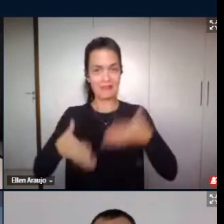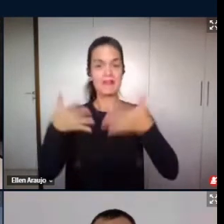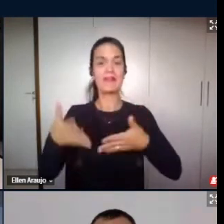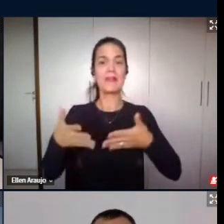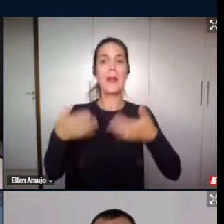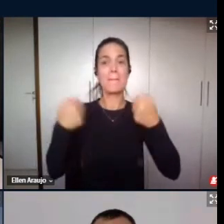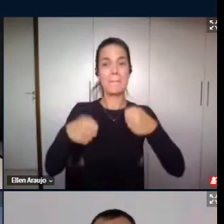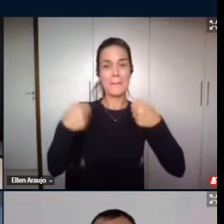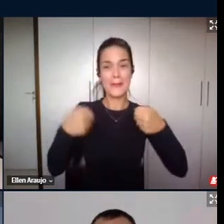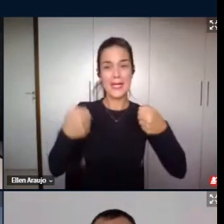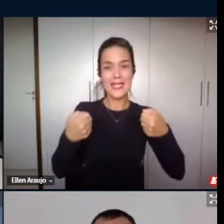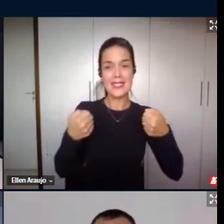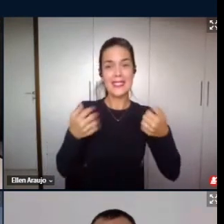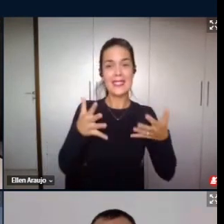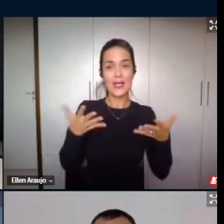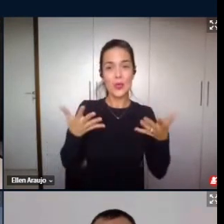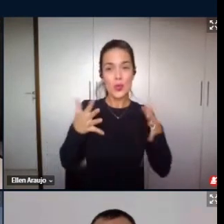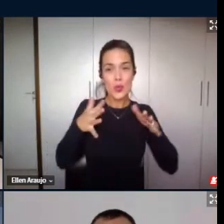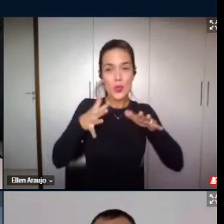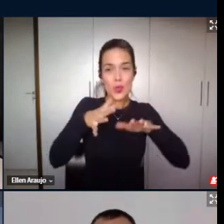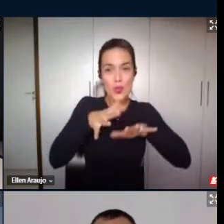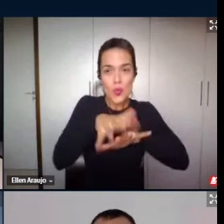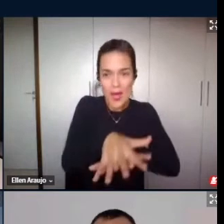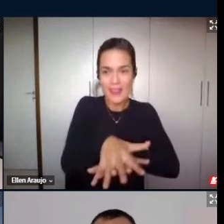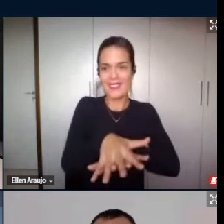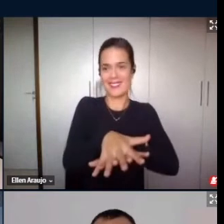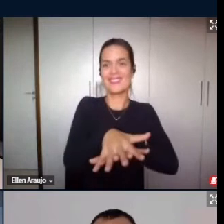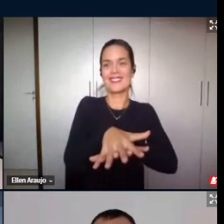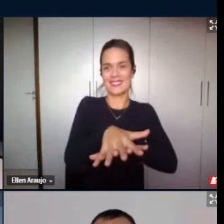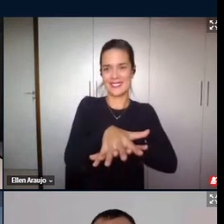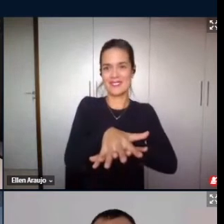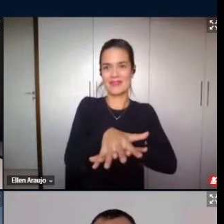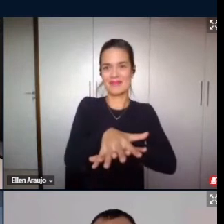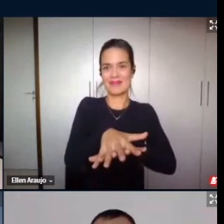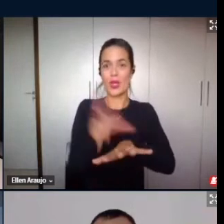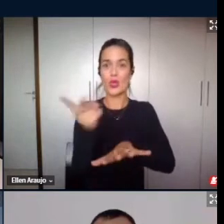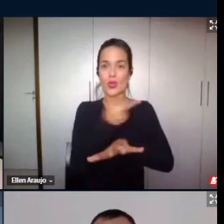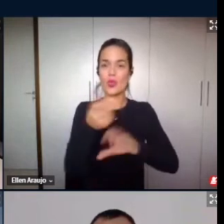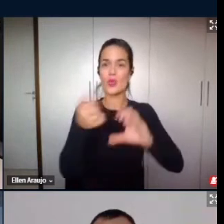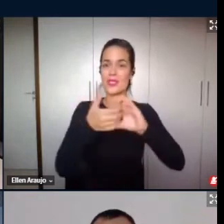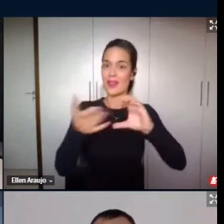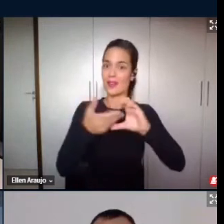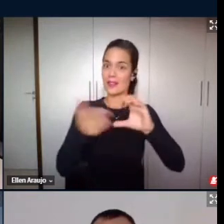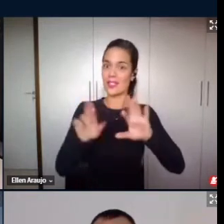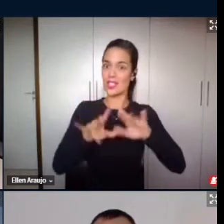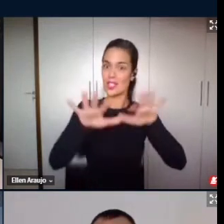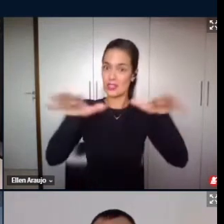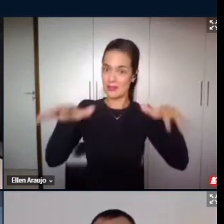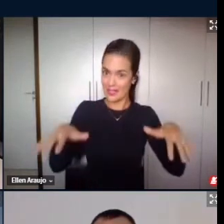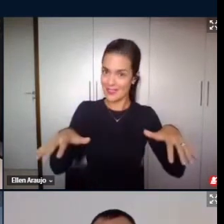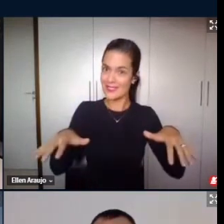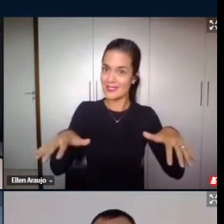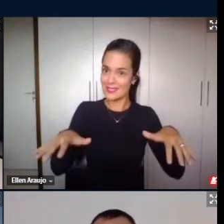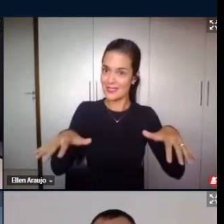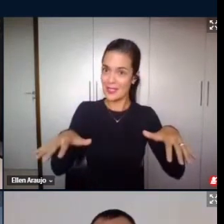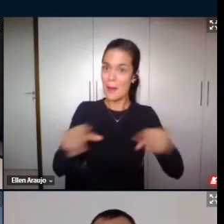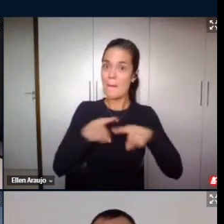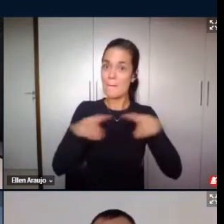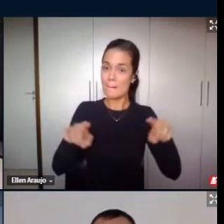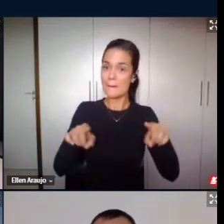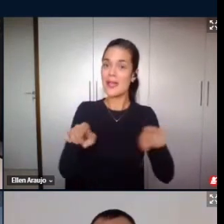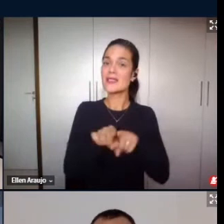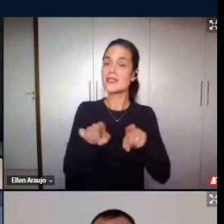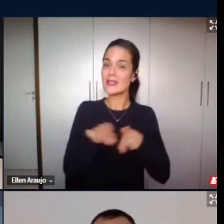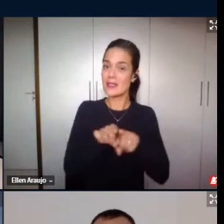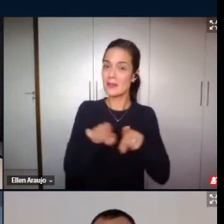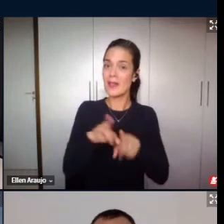engendram a ação social de inclusão de acordo com suas características, ao mesmo tempo em que têm